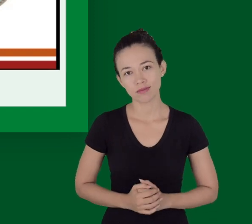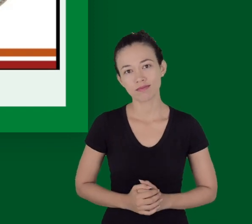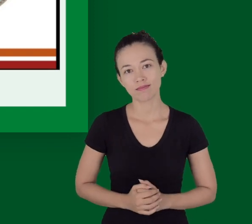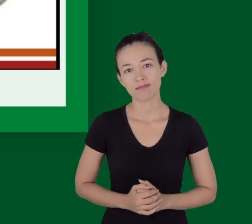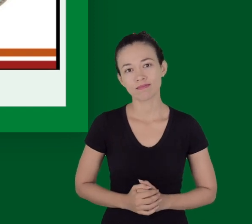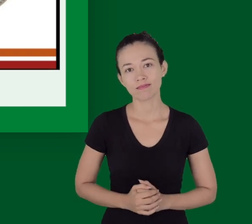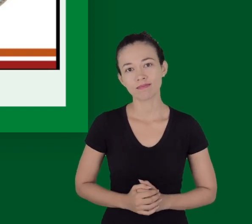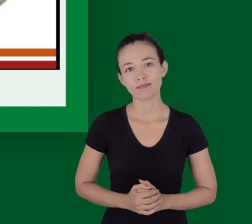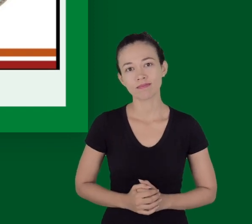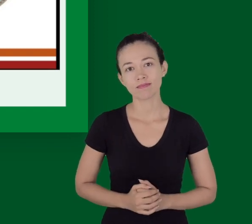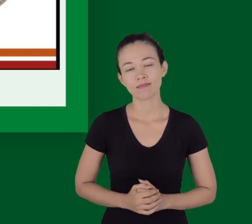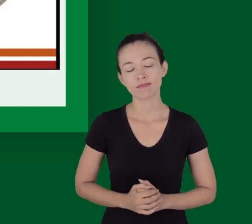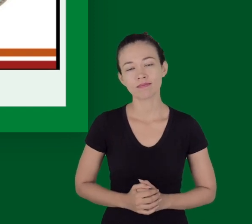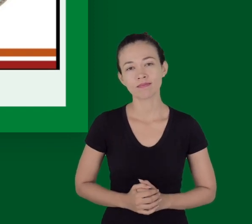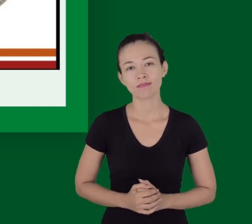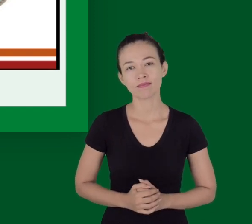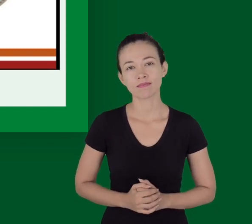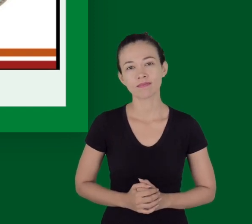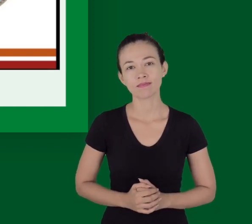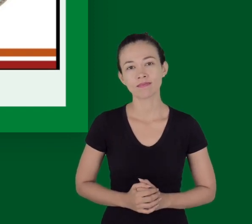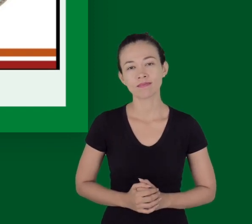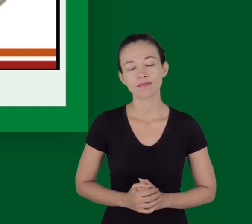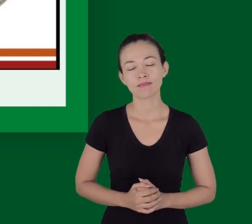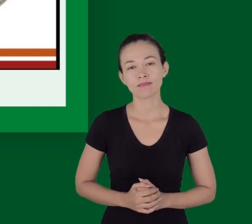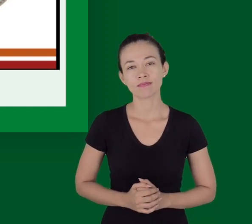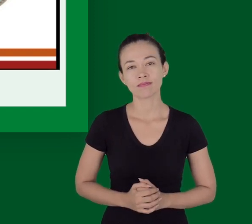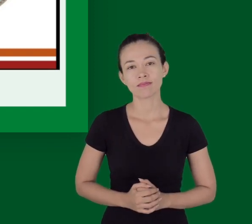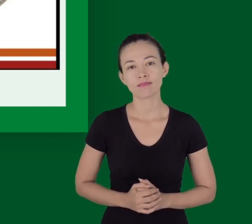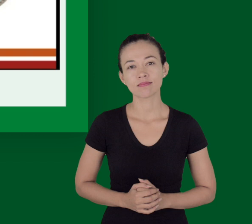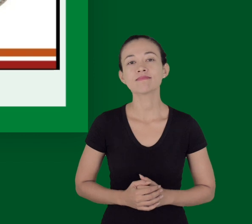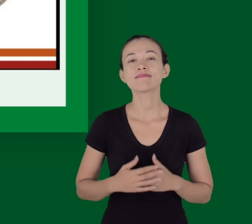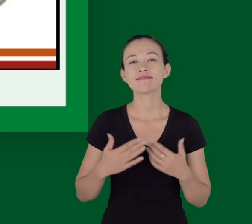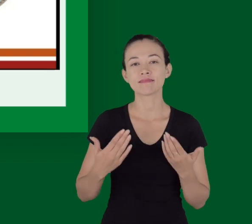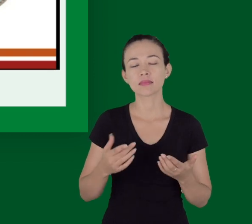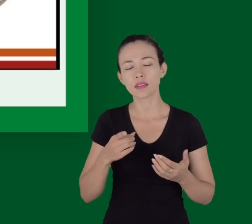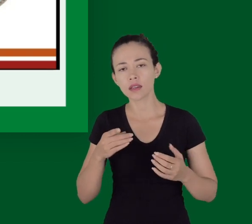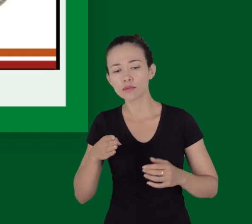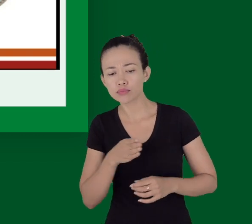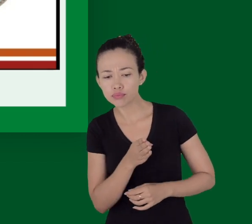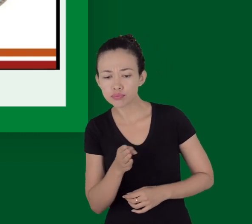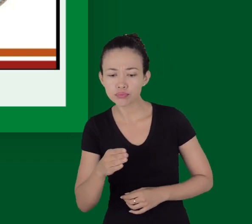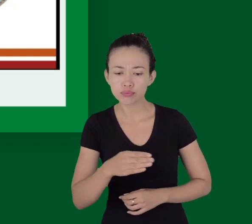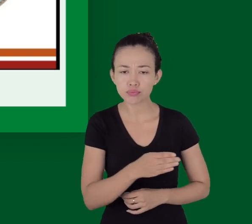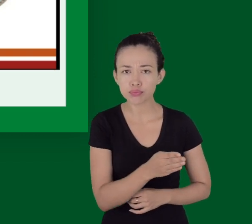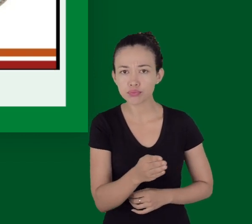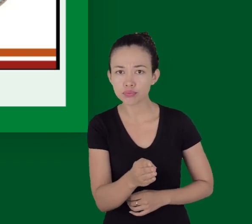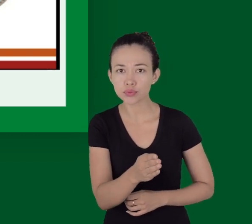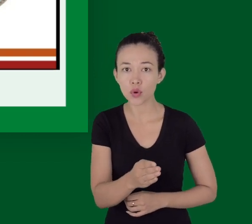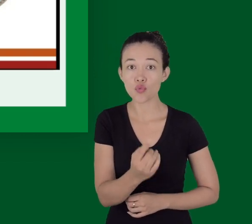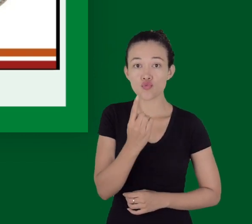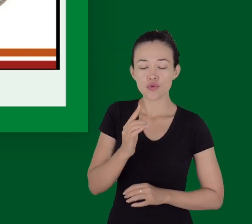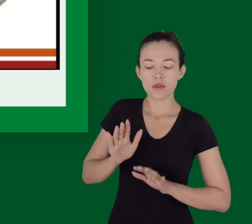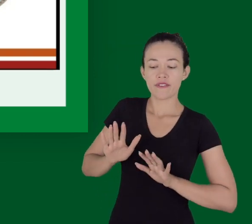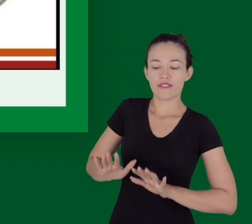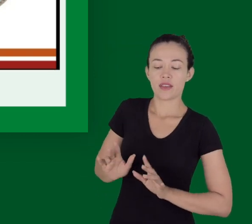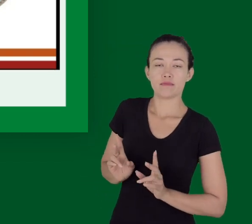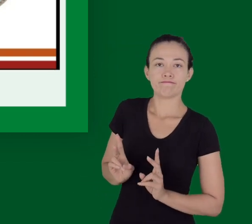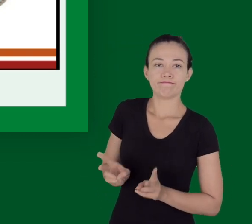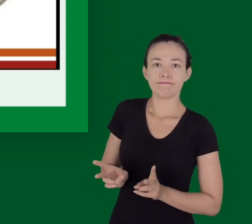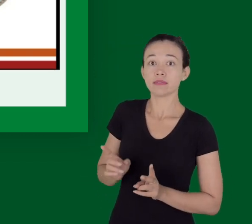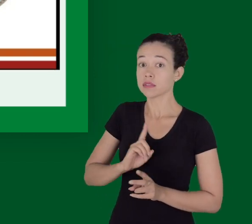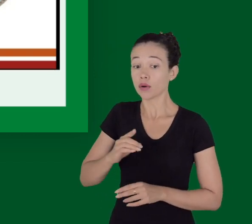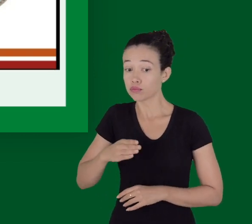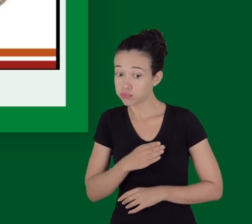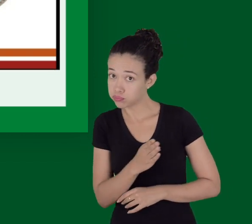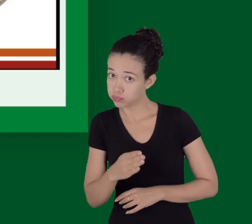os espaços, né, onde o líquor, ele é drenado, e ele, na maioria, no seu grande volume, ele é drenado, ele